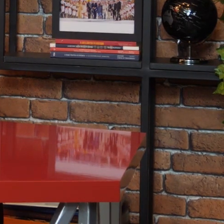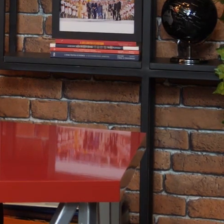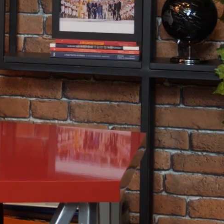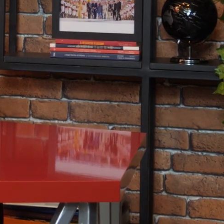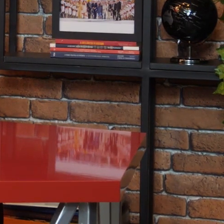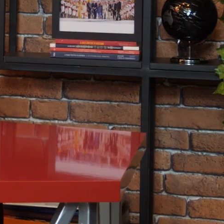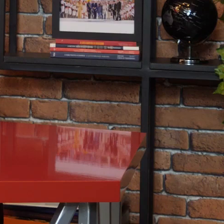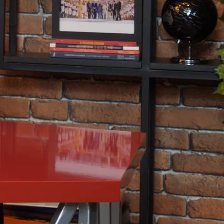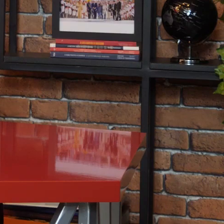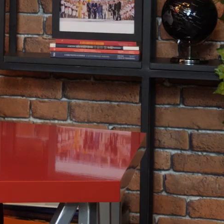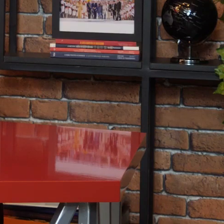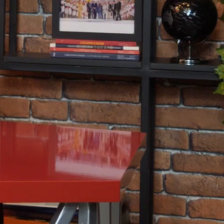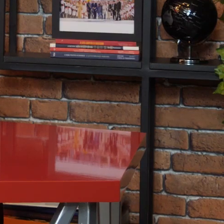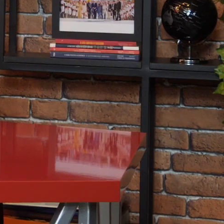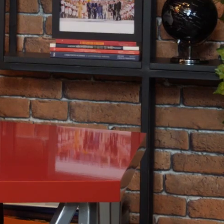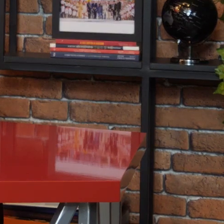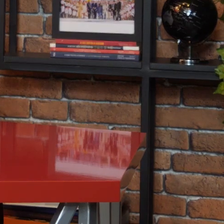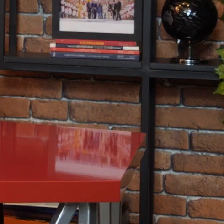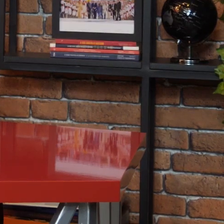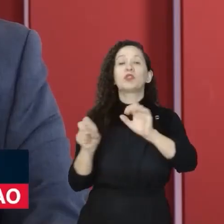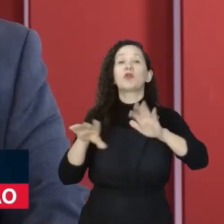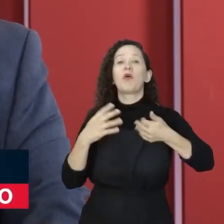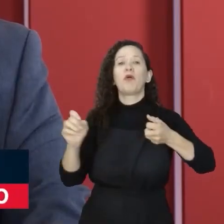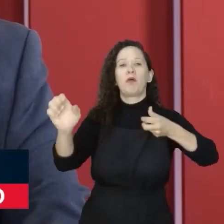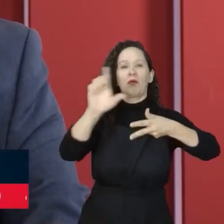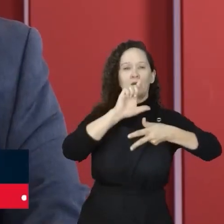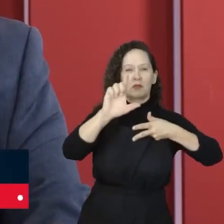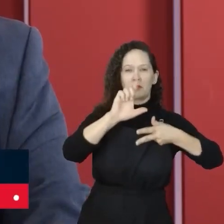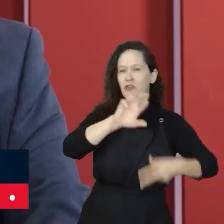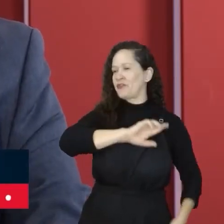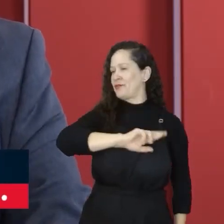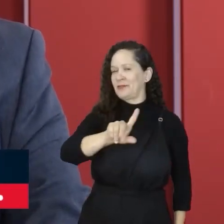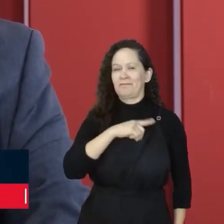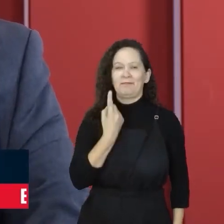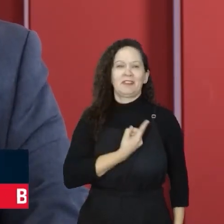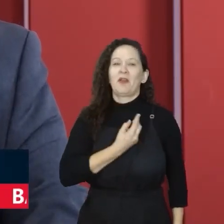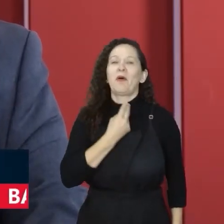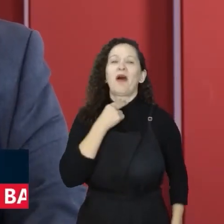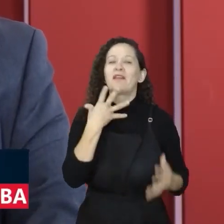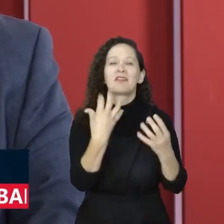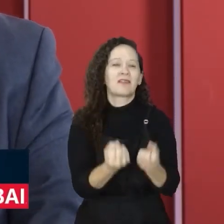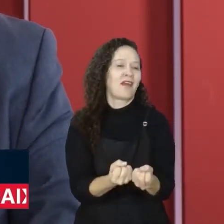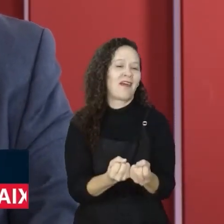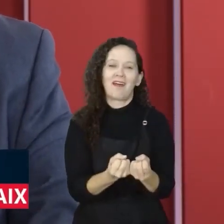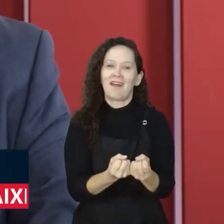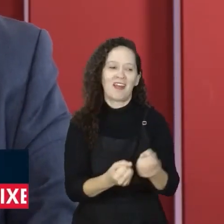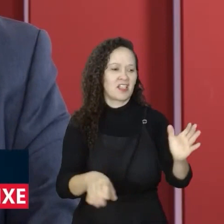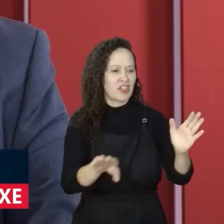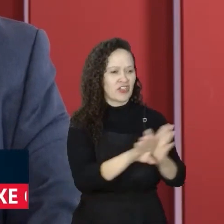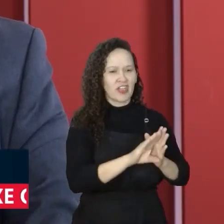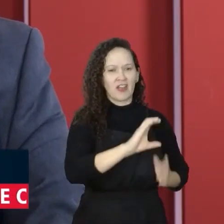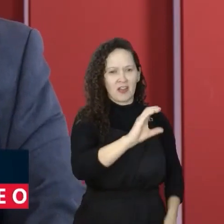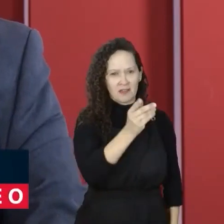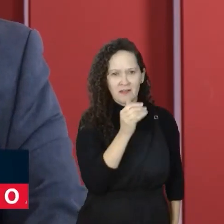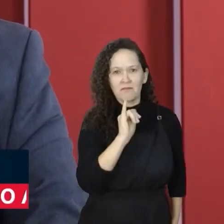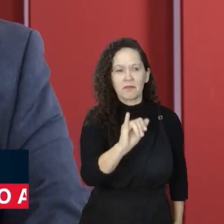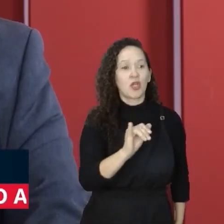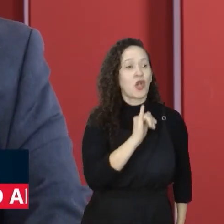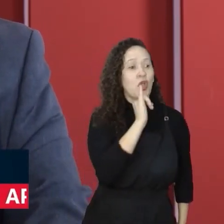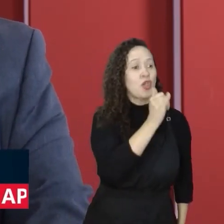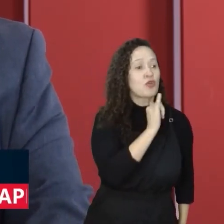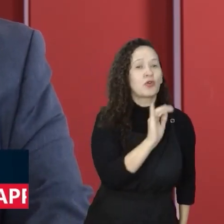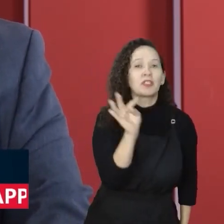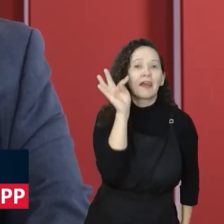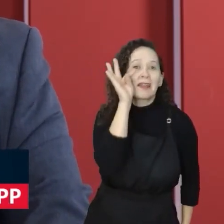documento foi assinado por 12 integrantes da comissão. Não é normal, não é aceitável alguém chegar até a CPI e contar